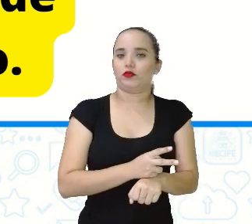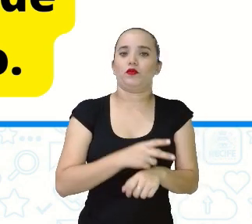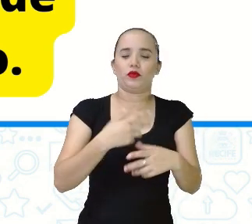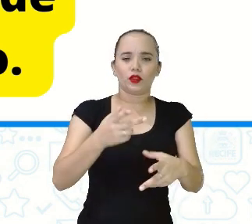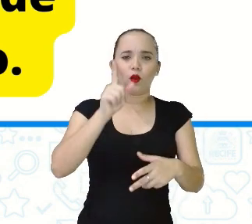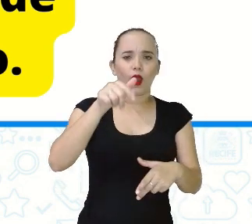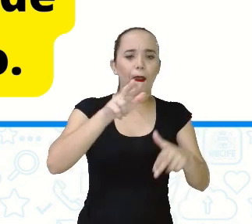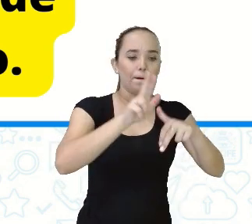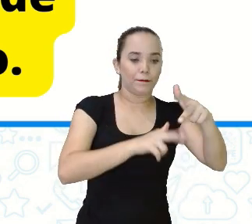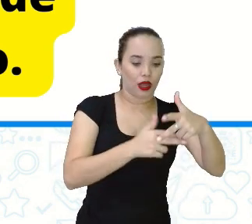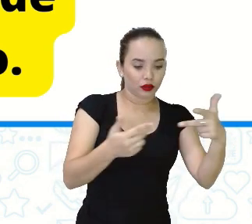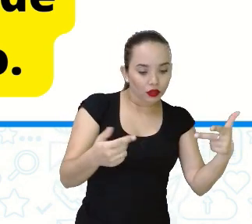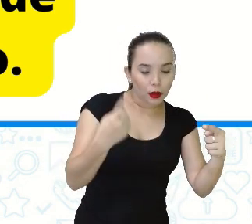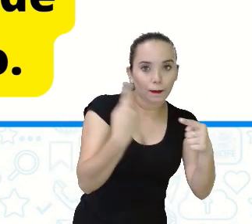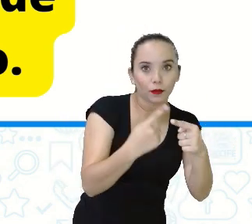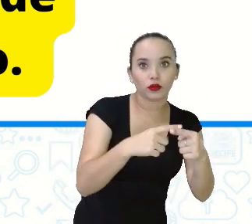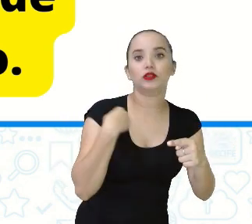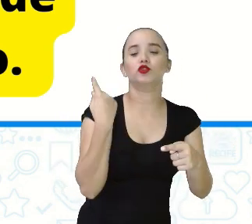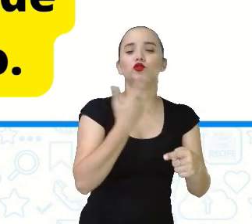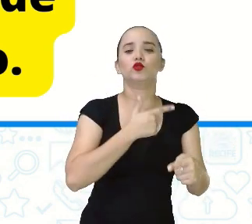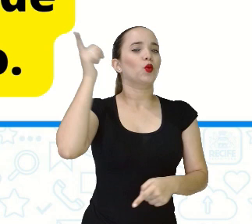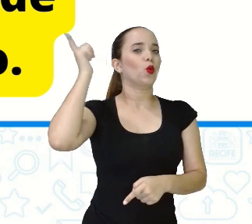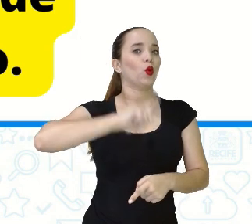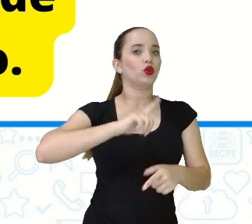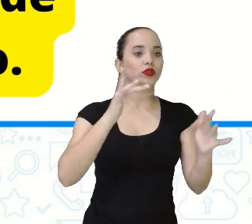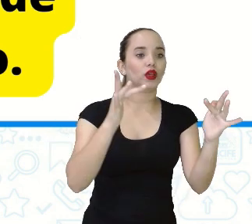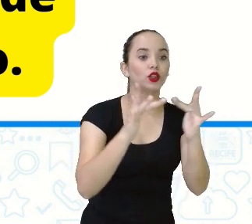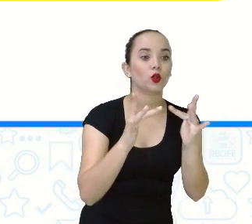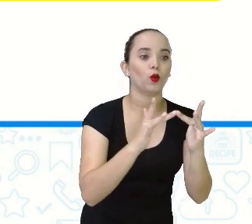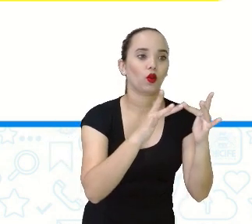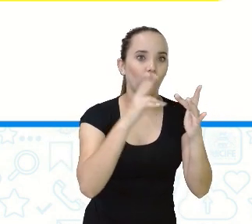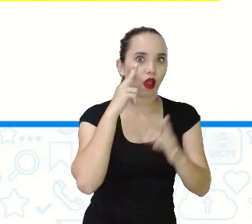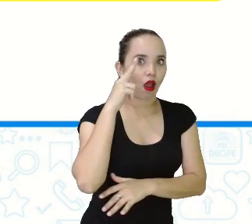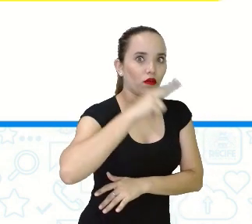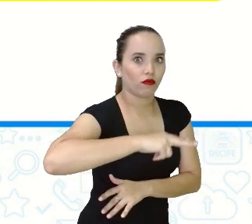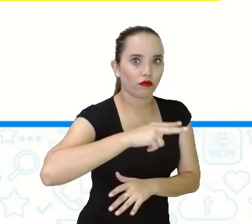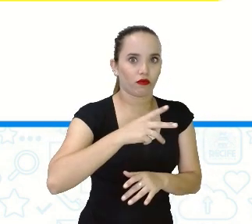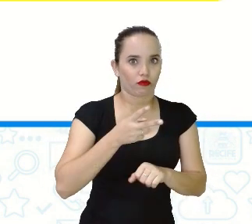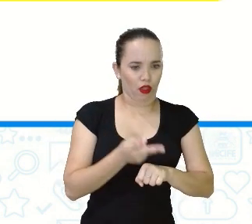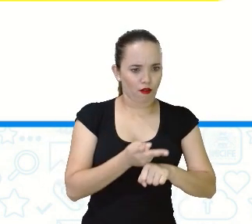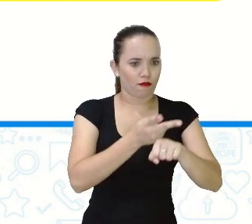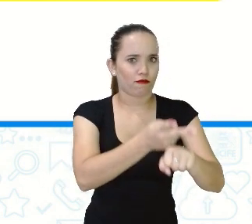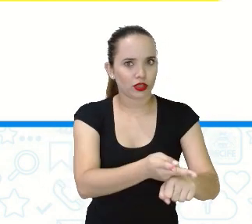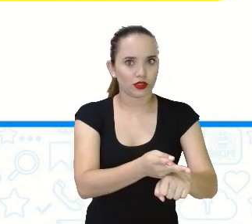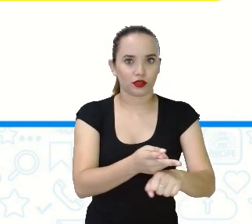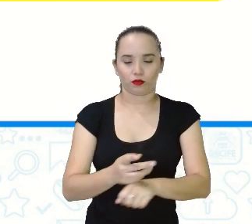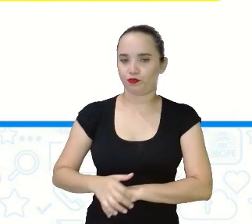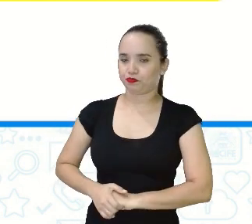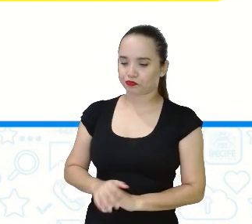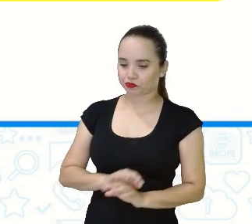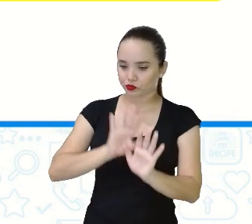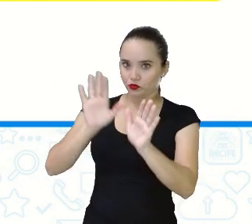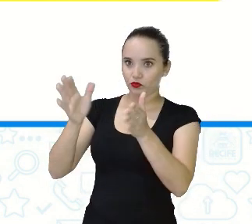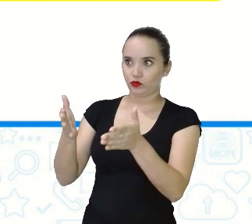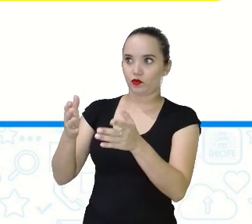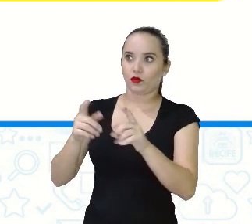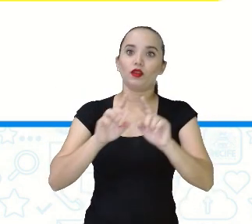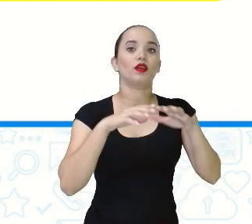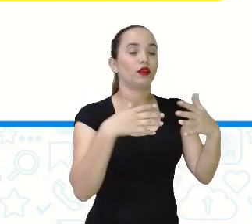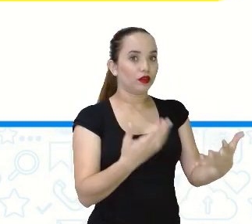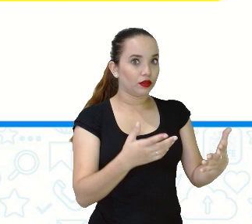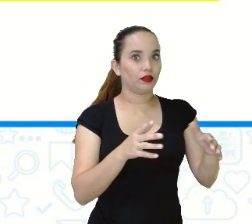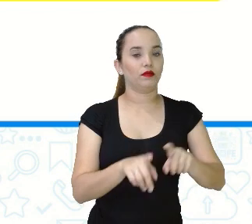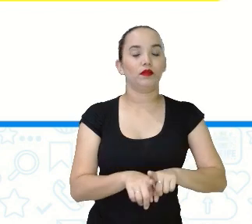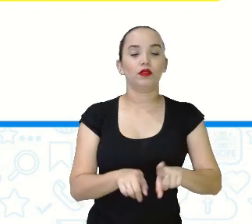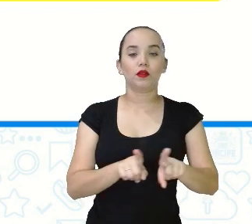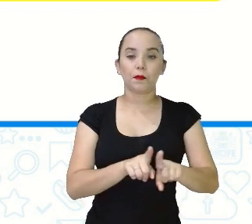pode pegar, a gente pode visitar, patrimônio material. E o imaterial, sim, ainda do patrimônio